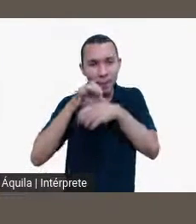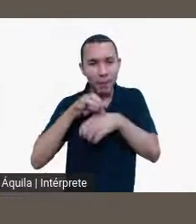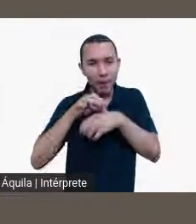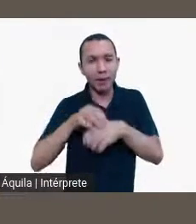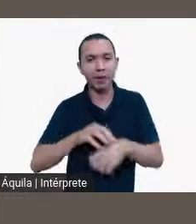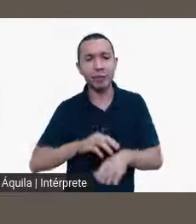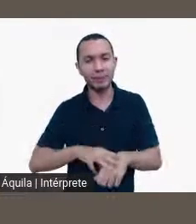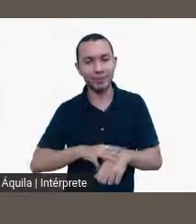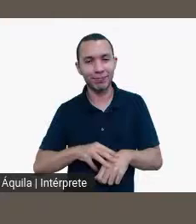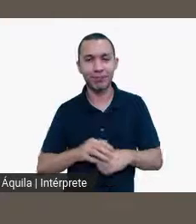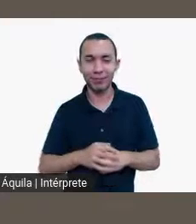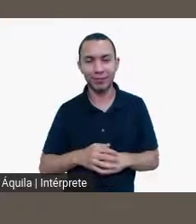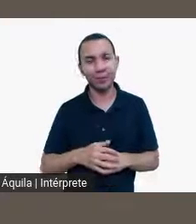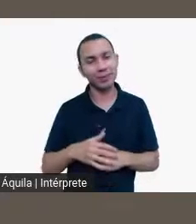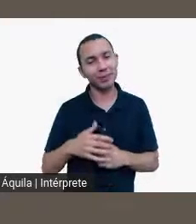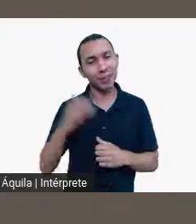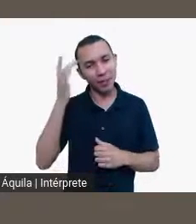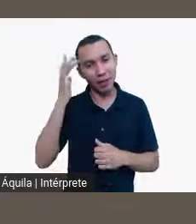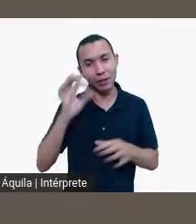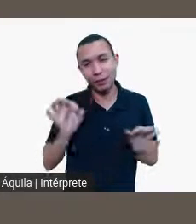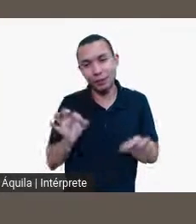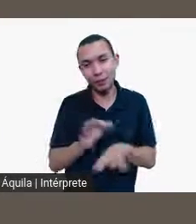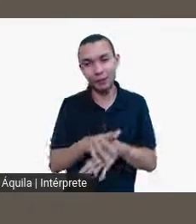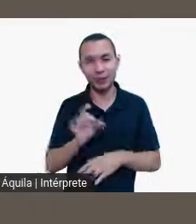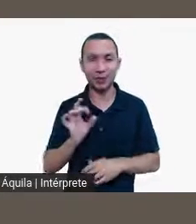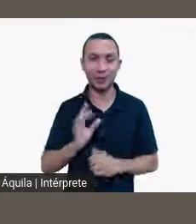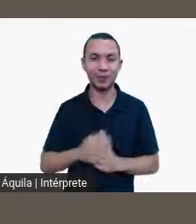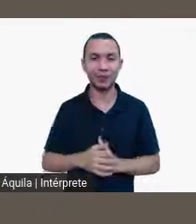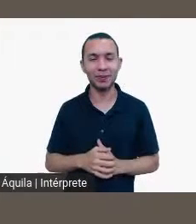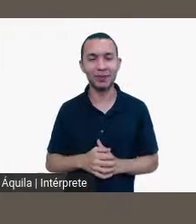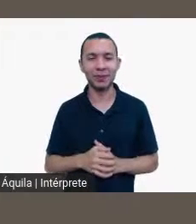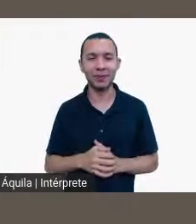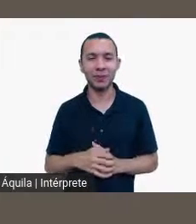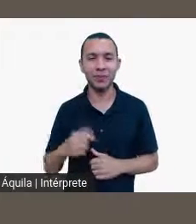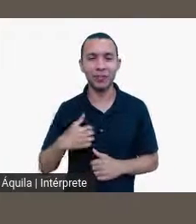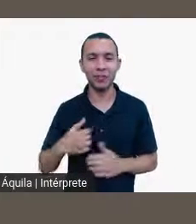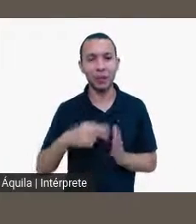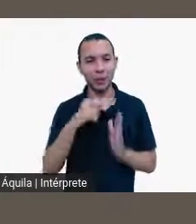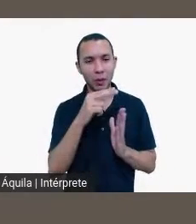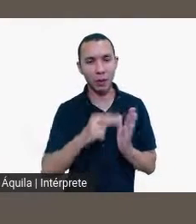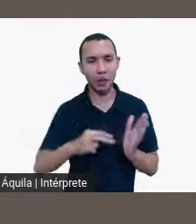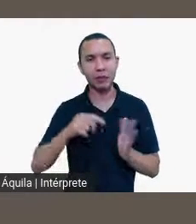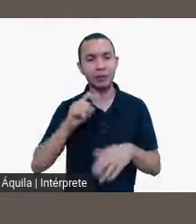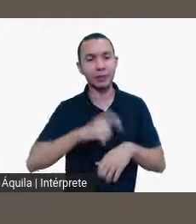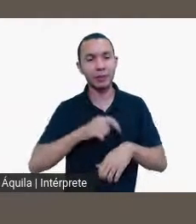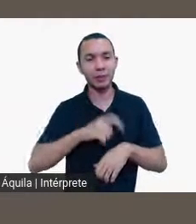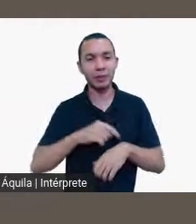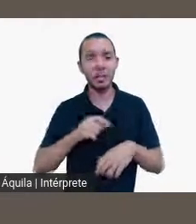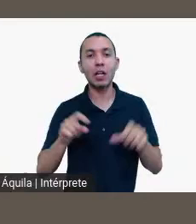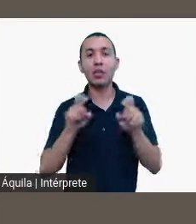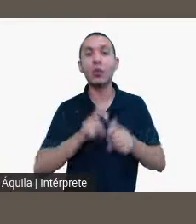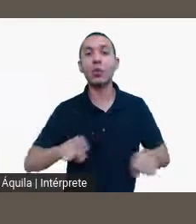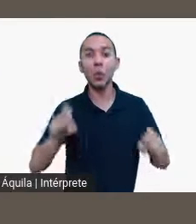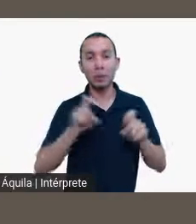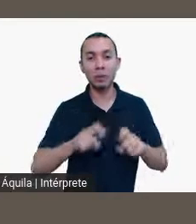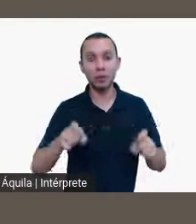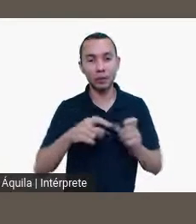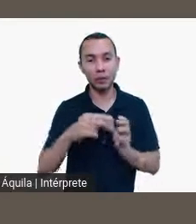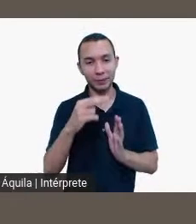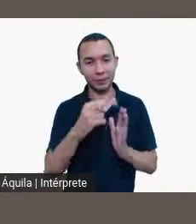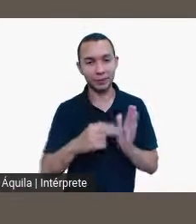seja suficiente. Eu vou ler, para me manter no tempo, e eu vou ler no computador, então qualquer coisa